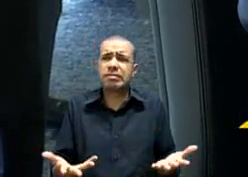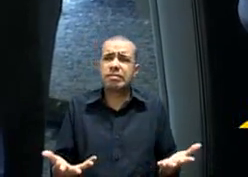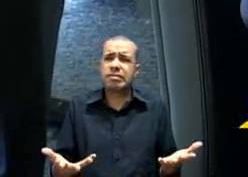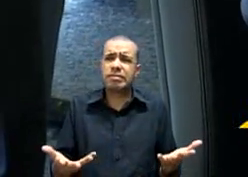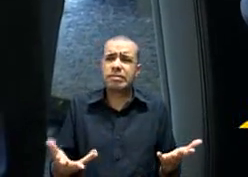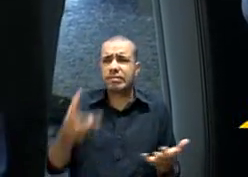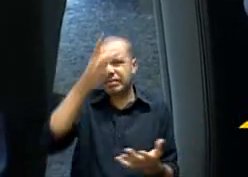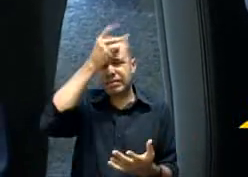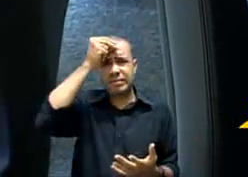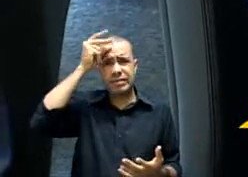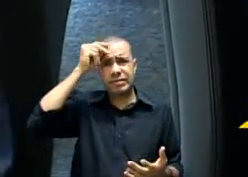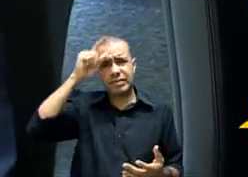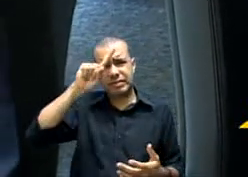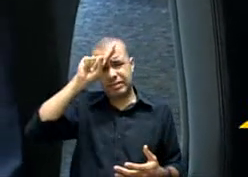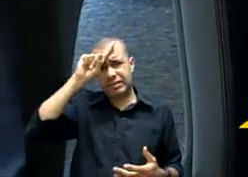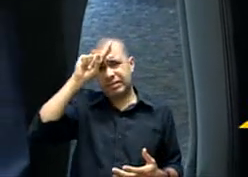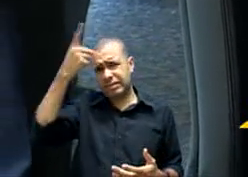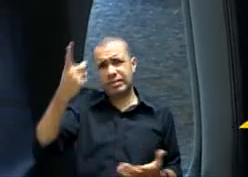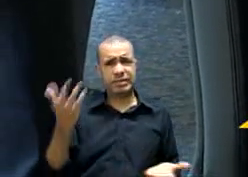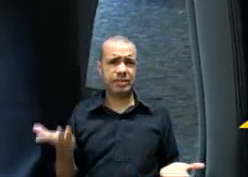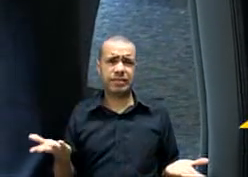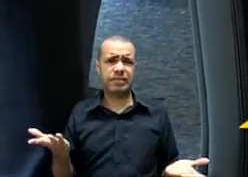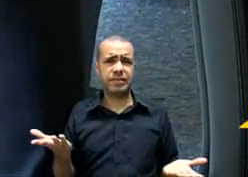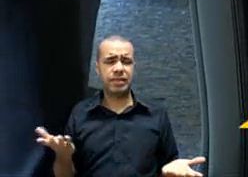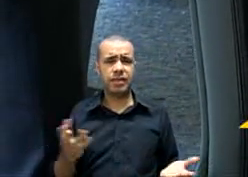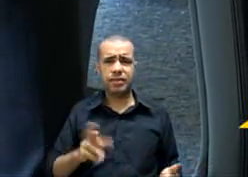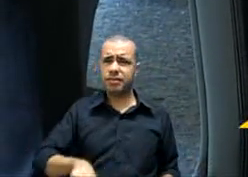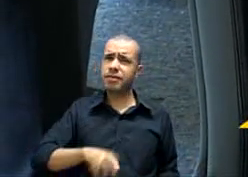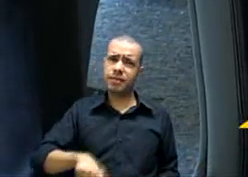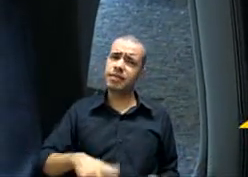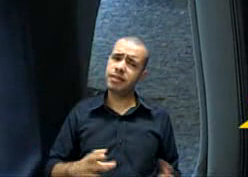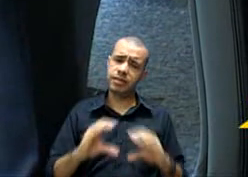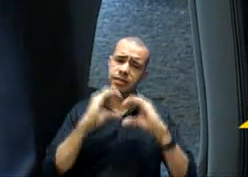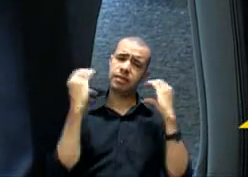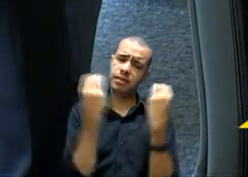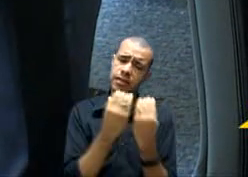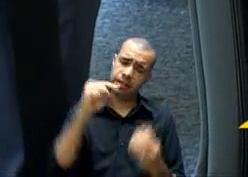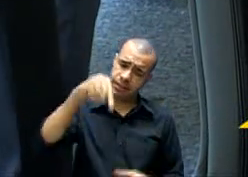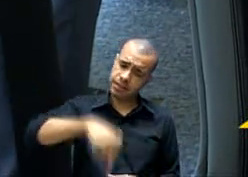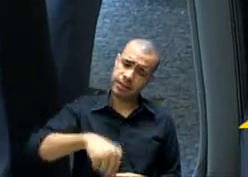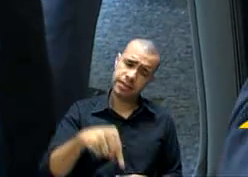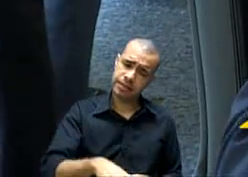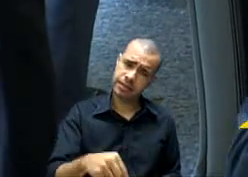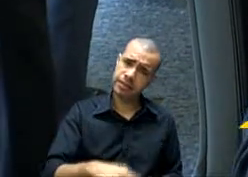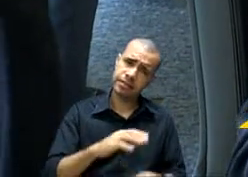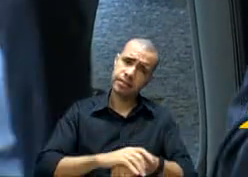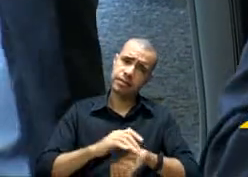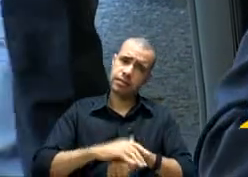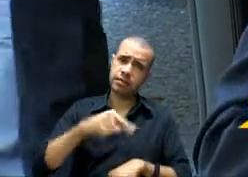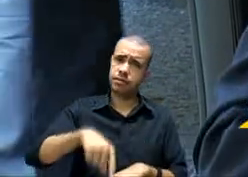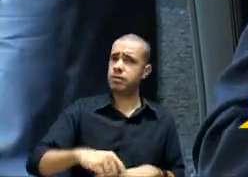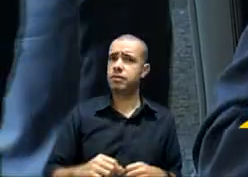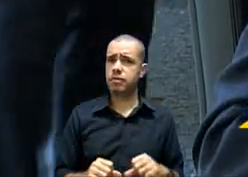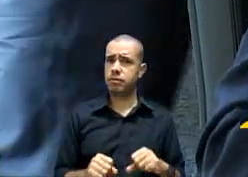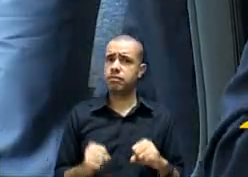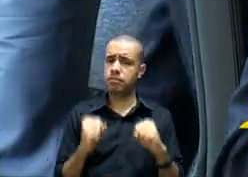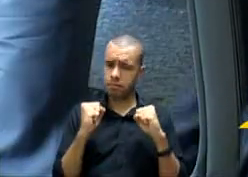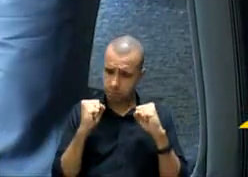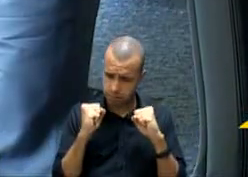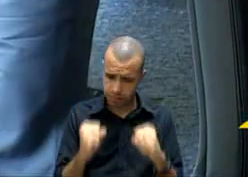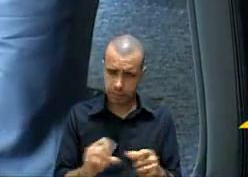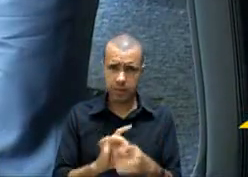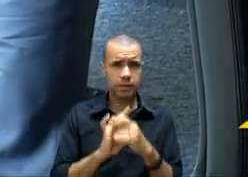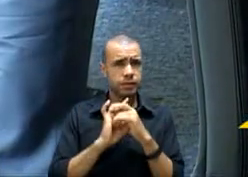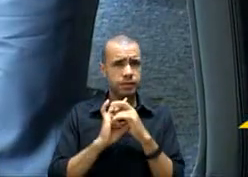do executivo. Nada. Essa casa tem poder para regulamentar esse tipo de serviço, que é de exatamente